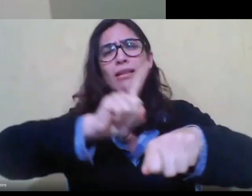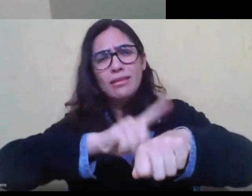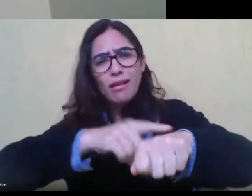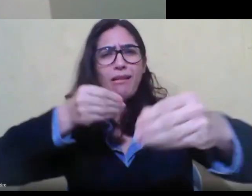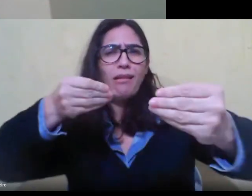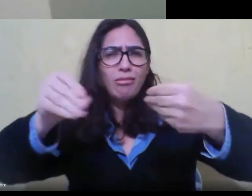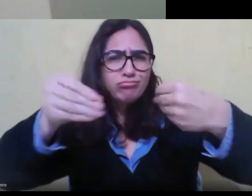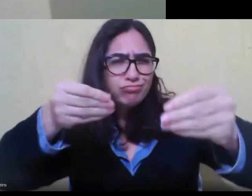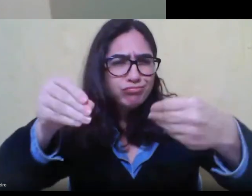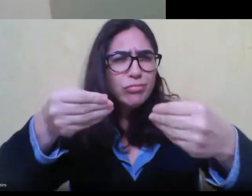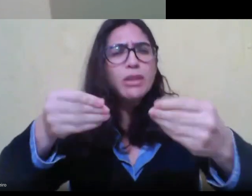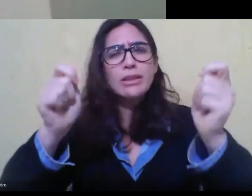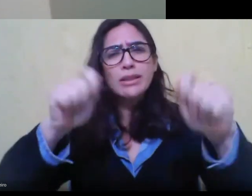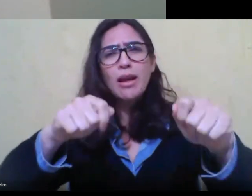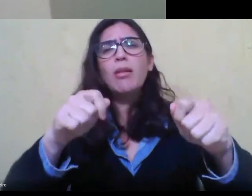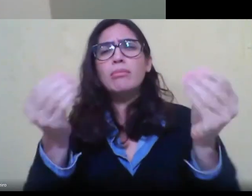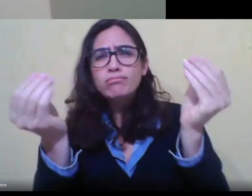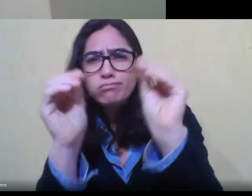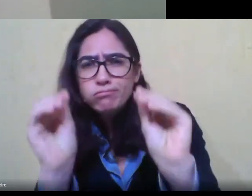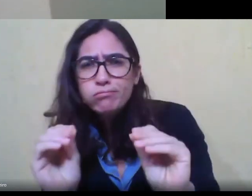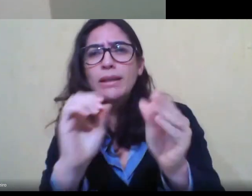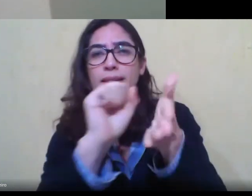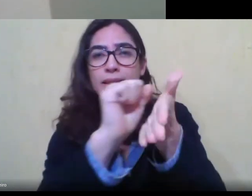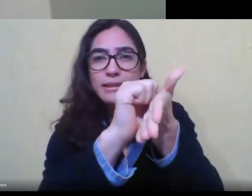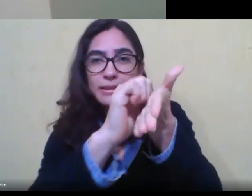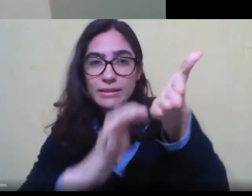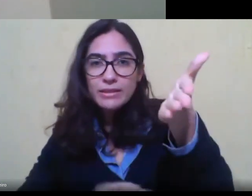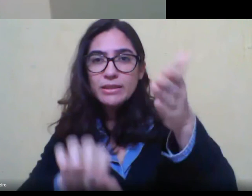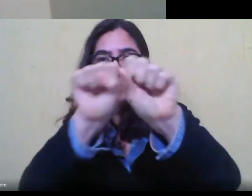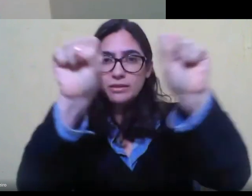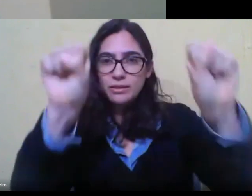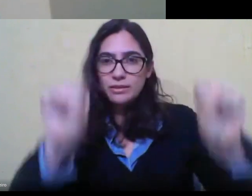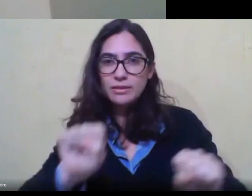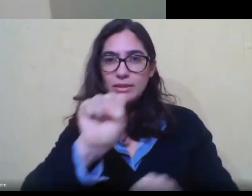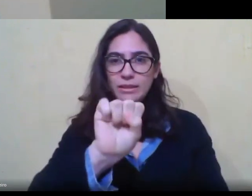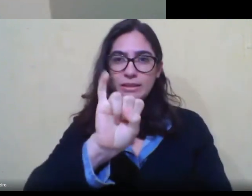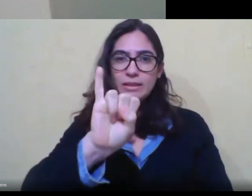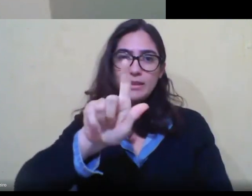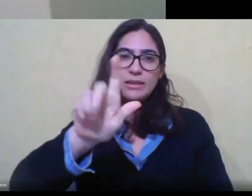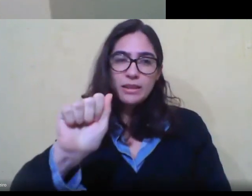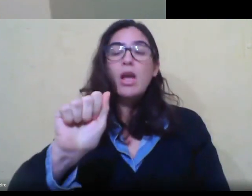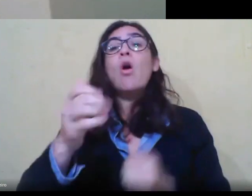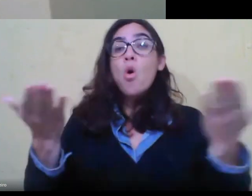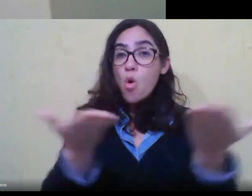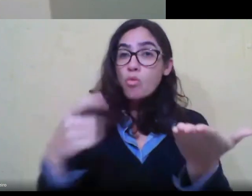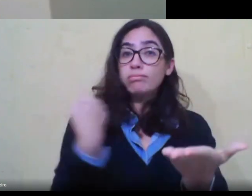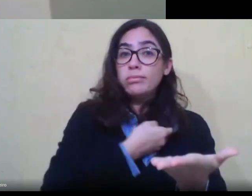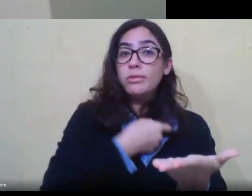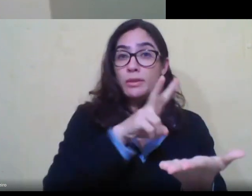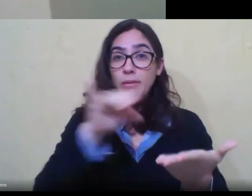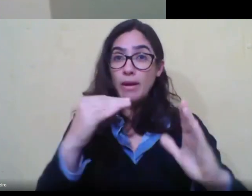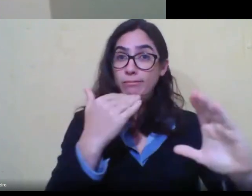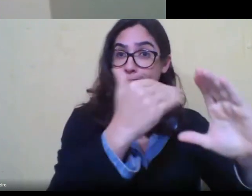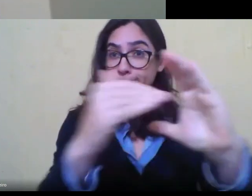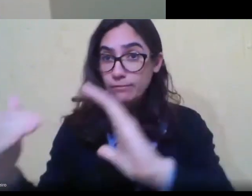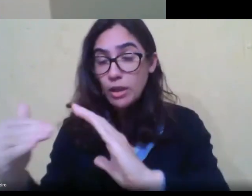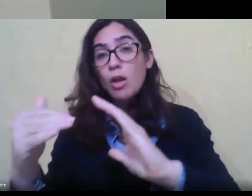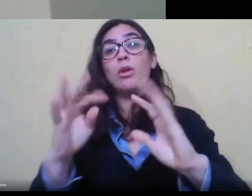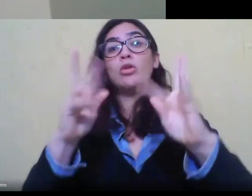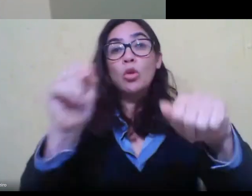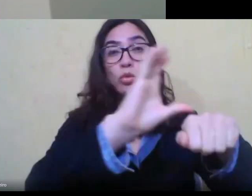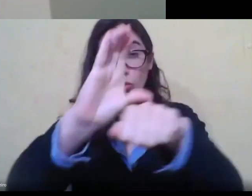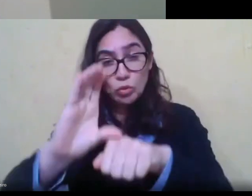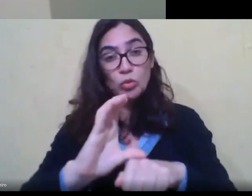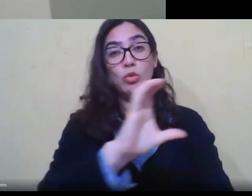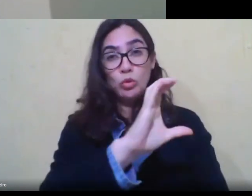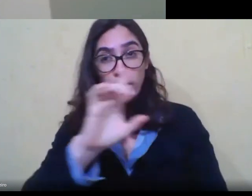ser encaminhadas, agora pelo SEI, né, aproveito e faço aqui o comunicado de que já está em funcionamento no